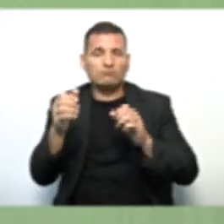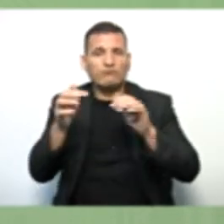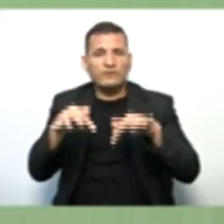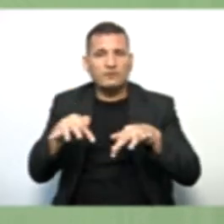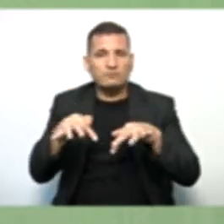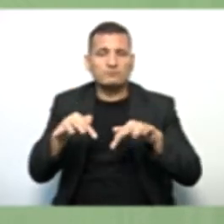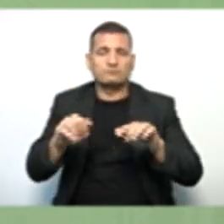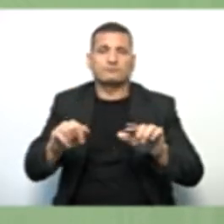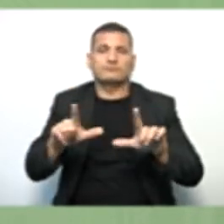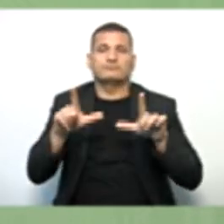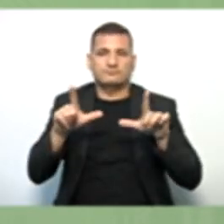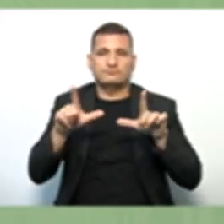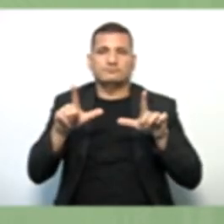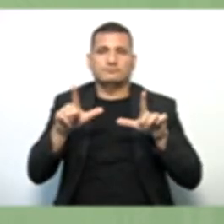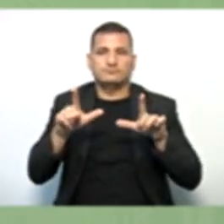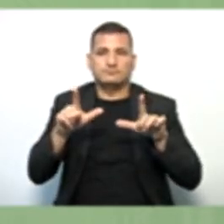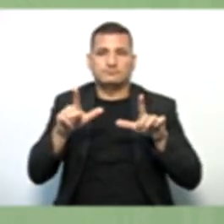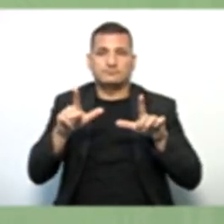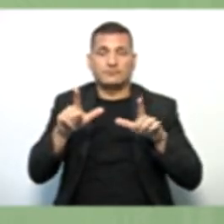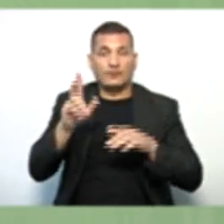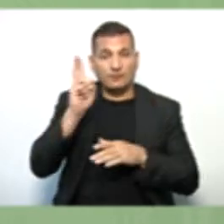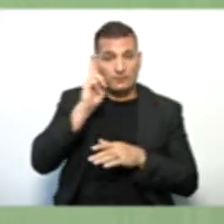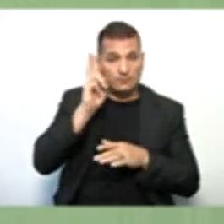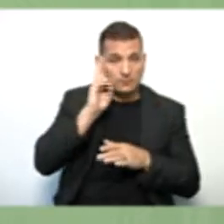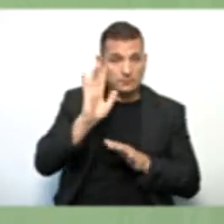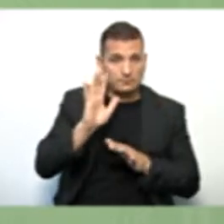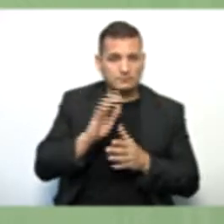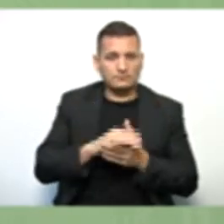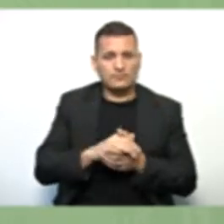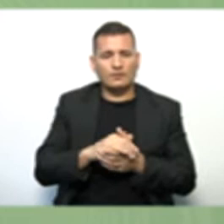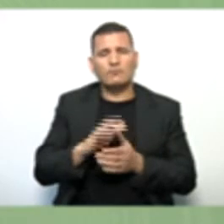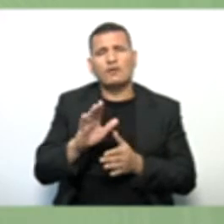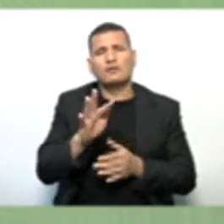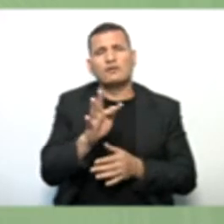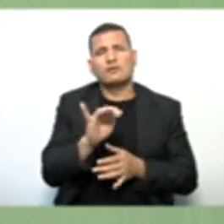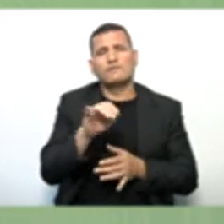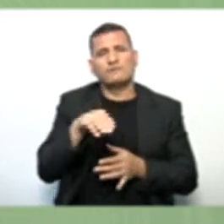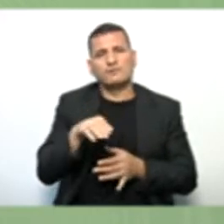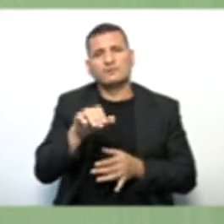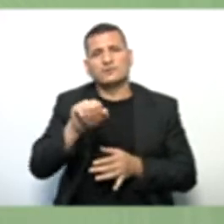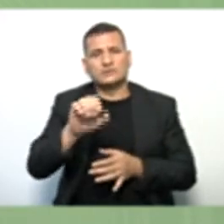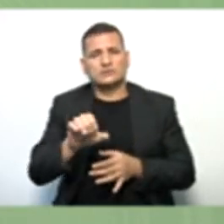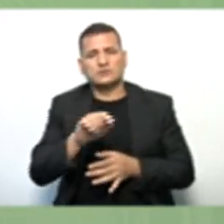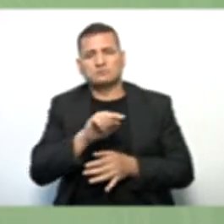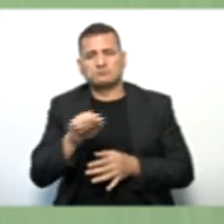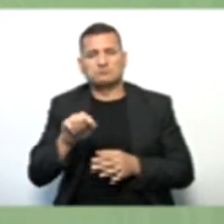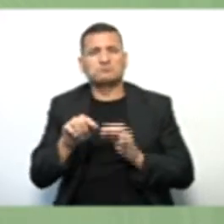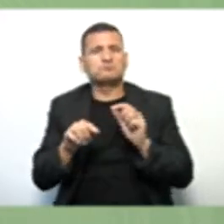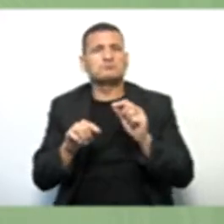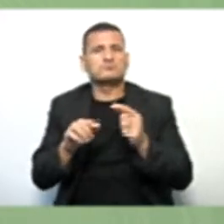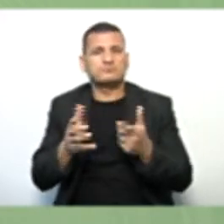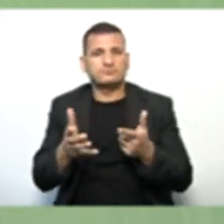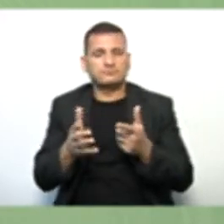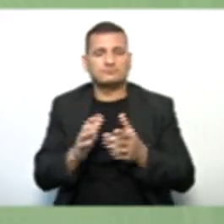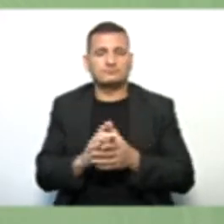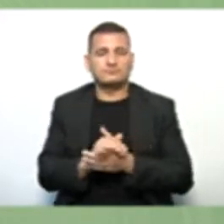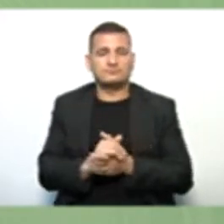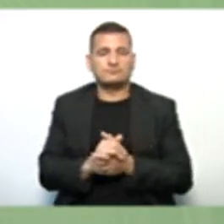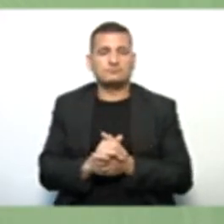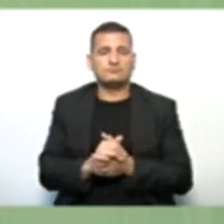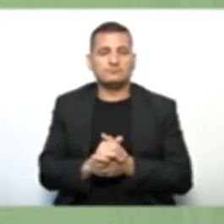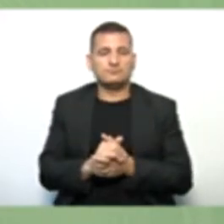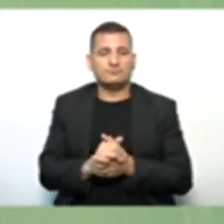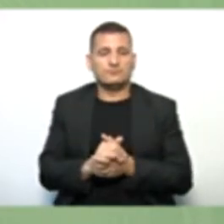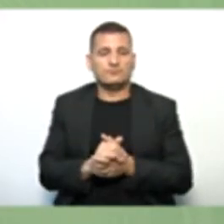fim se. Lembrando que, professor, você colocou aqui um fim se, né, no se, né? No